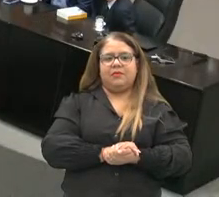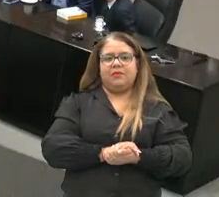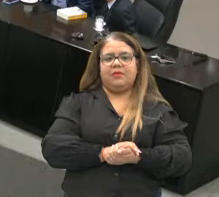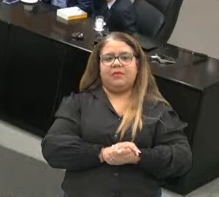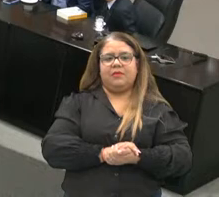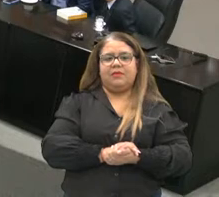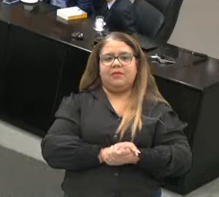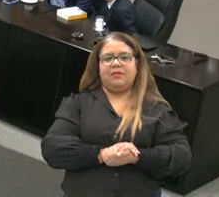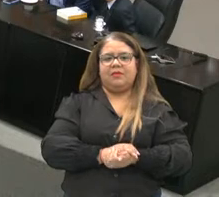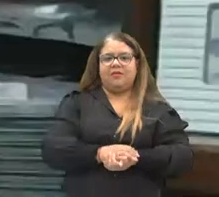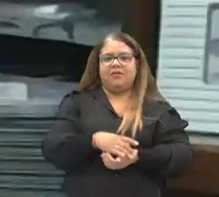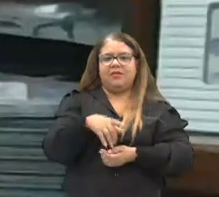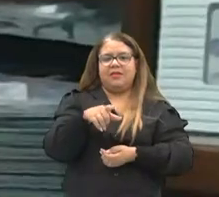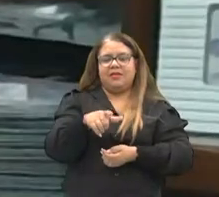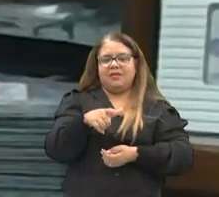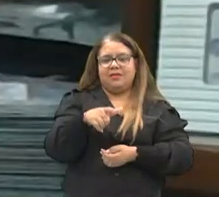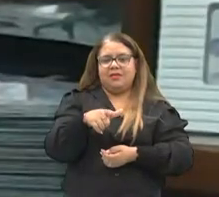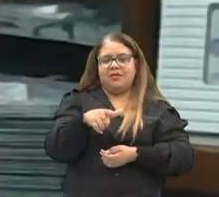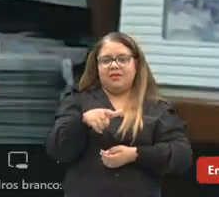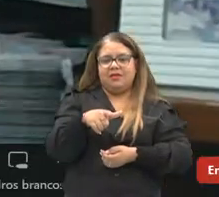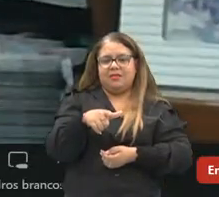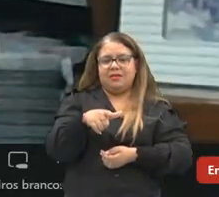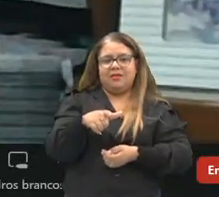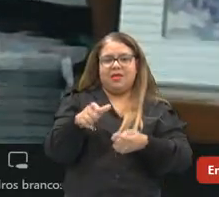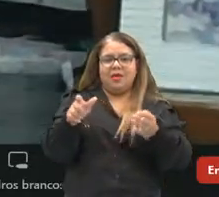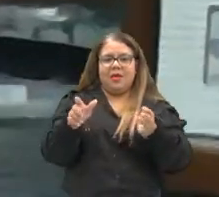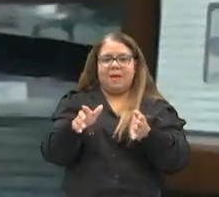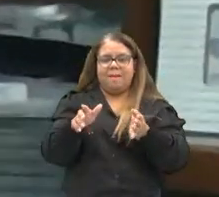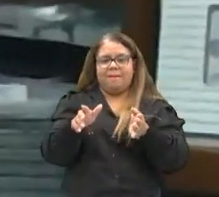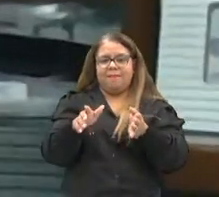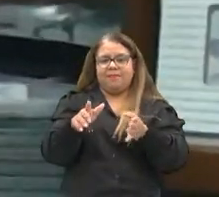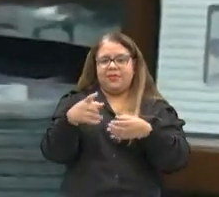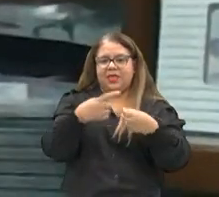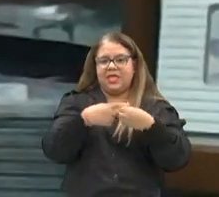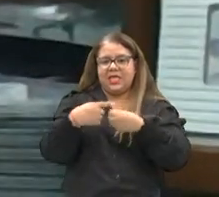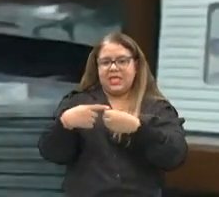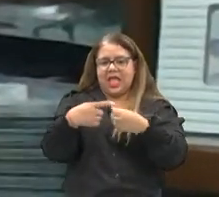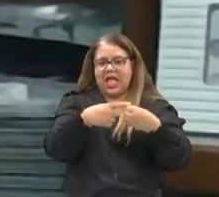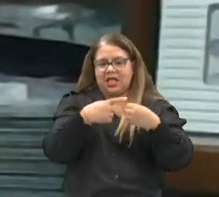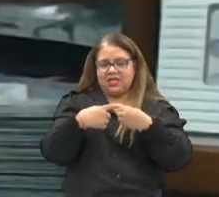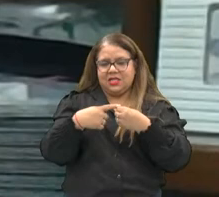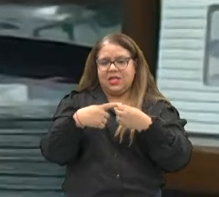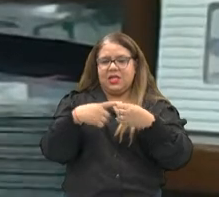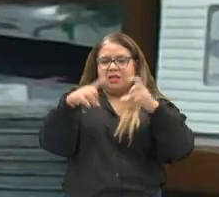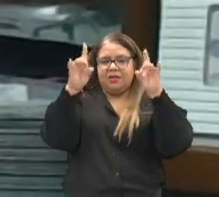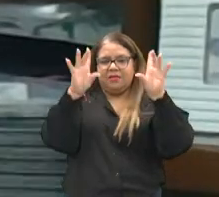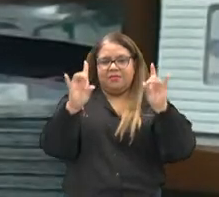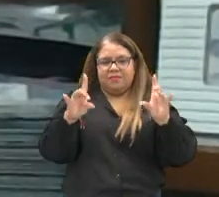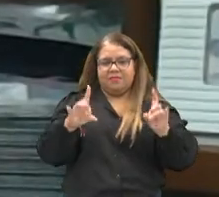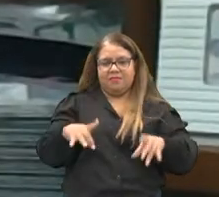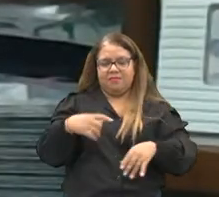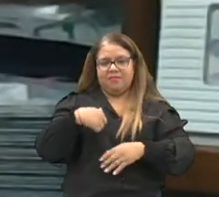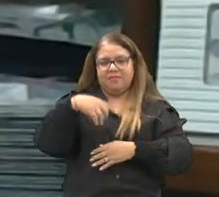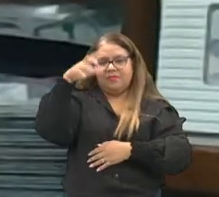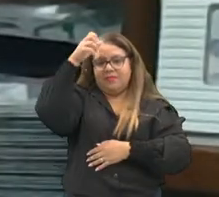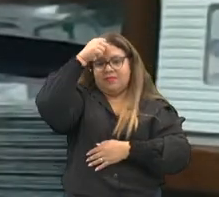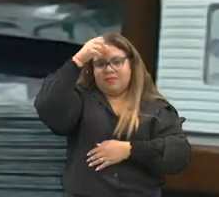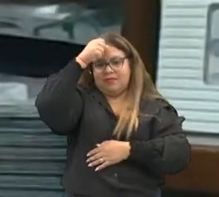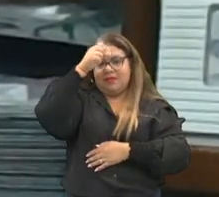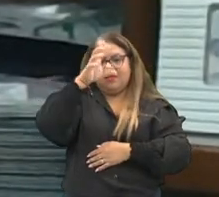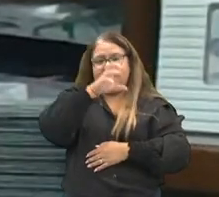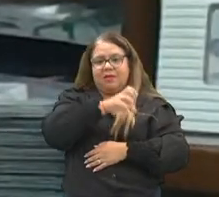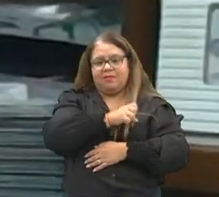Cidade maravilhosa que aprendi a amar, mas também, dentro do meu coração,